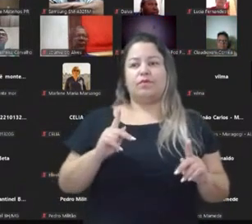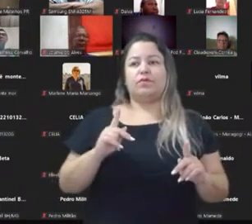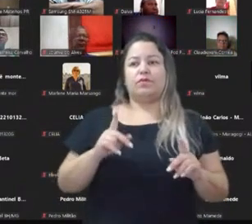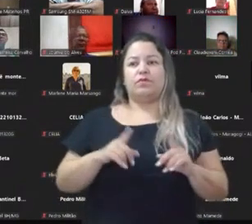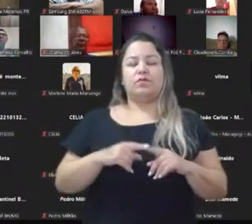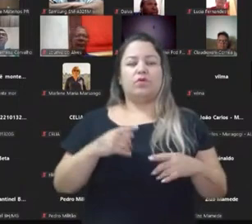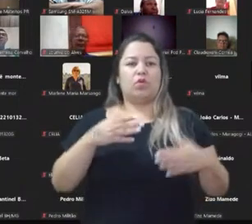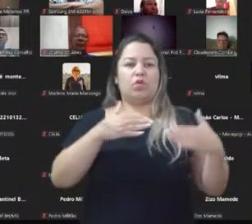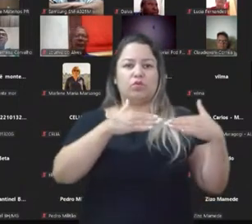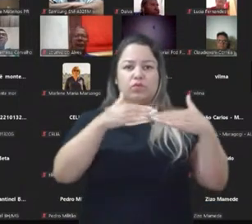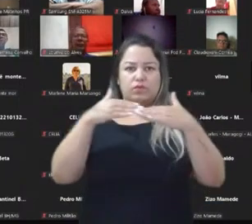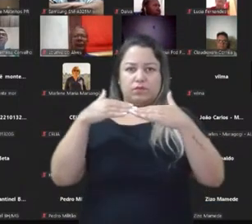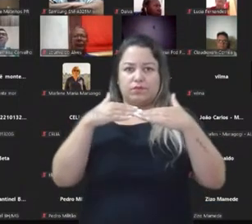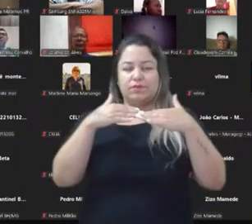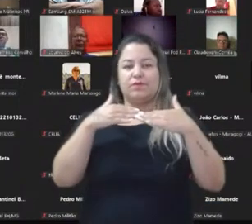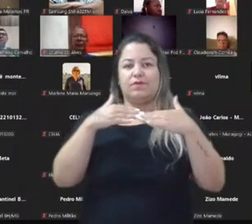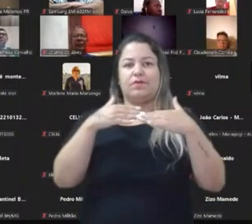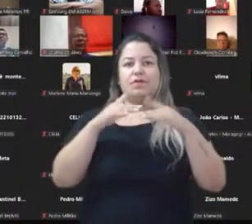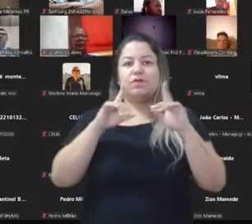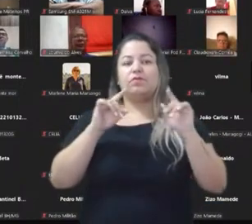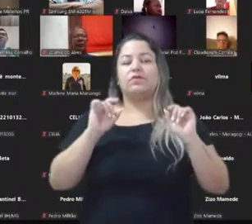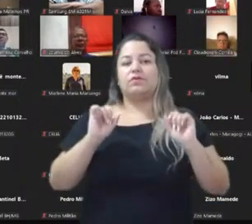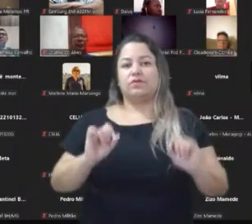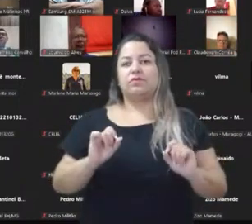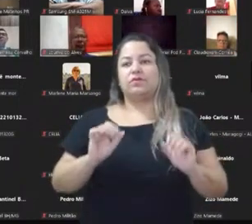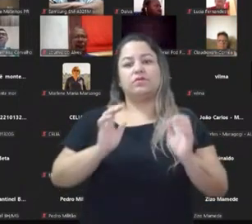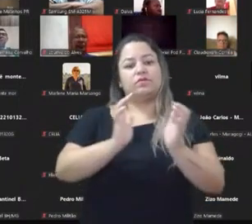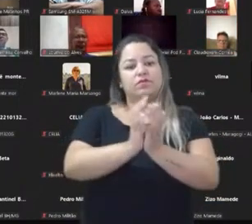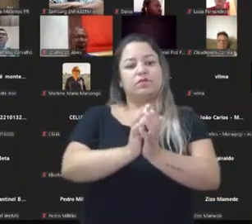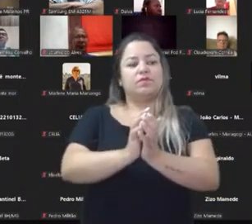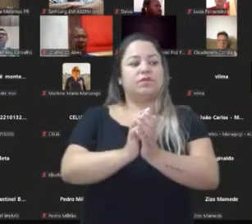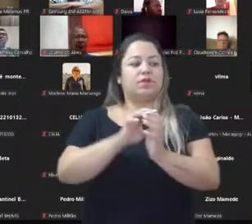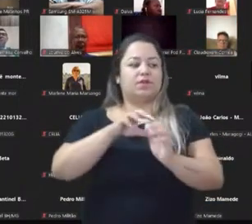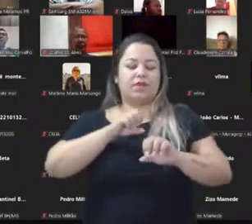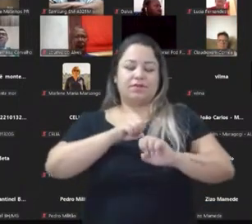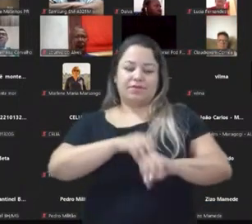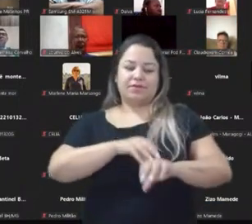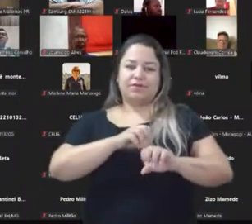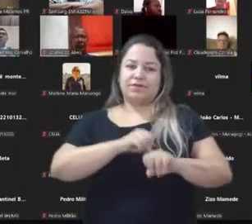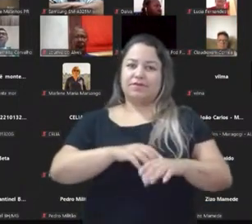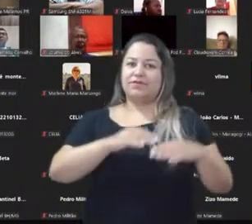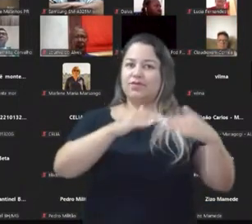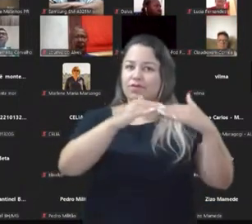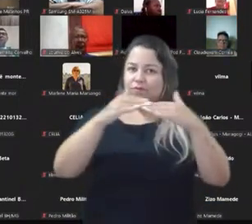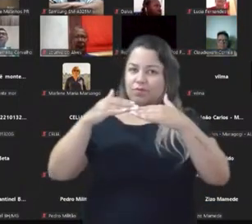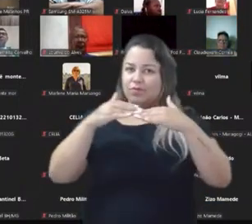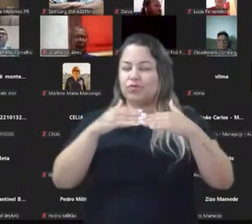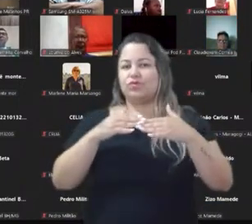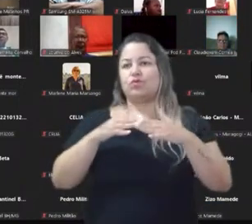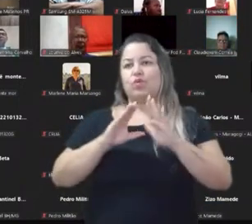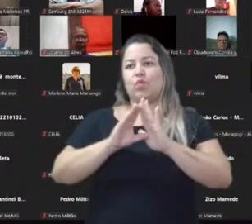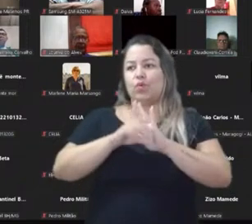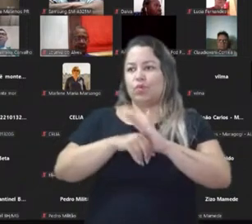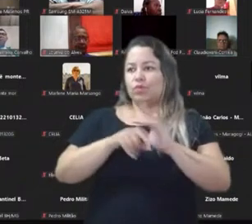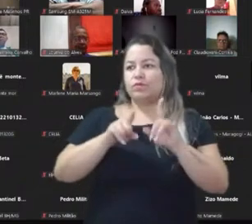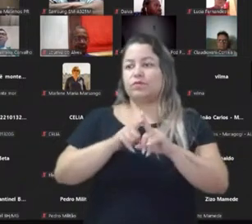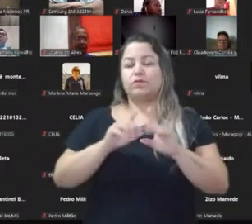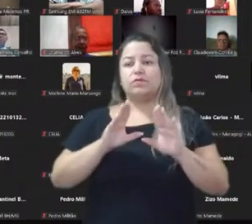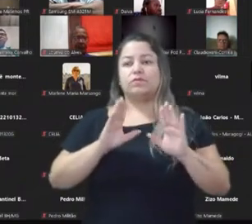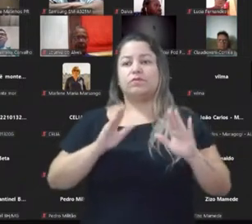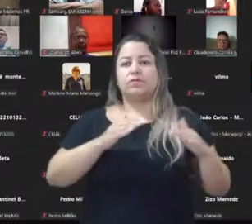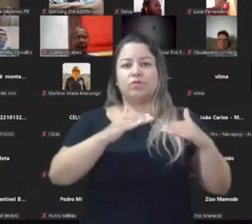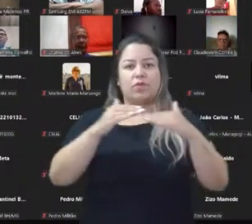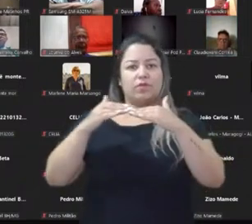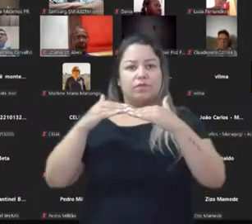disputas e as disputas no campo da educação são disputas de currículo disputa